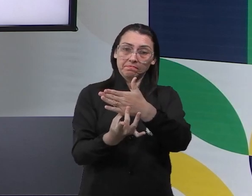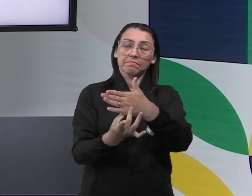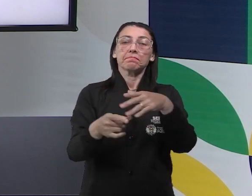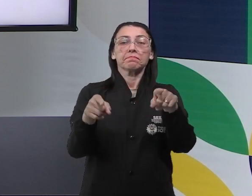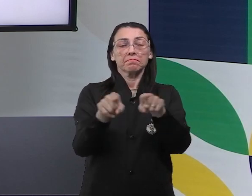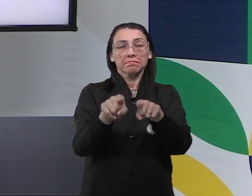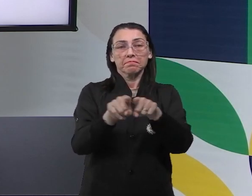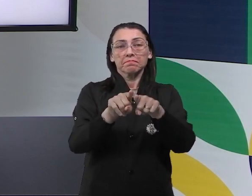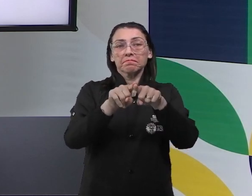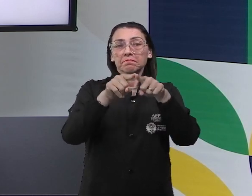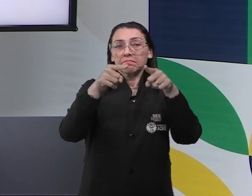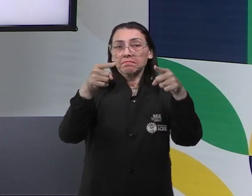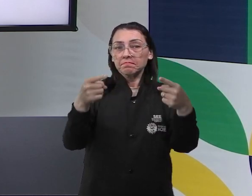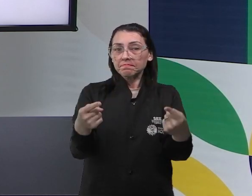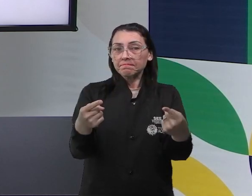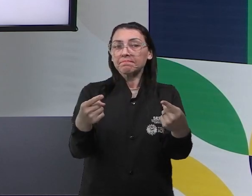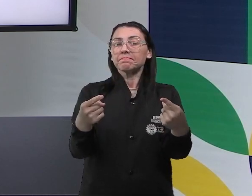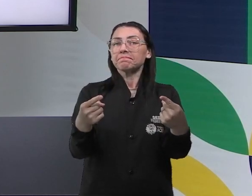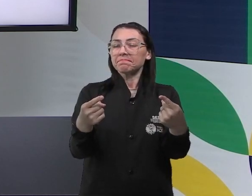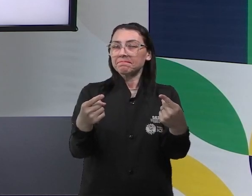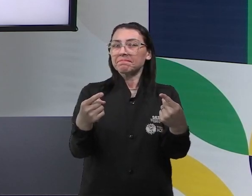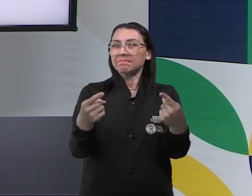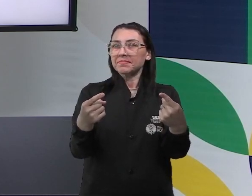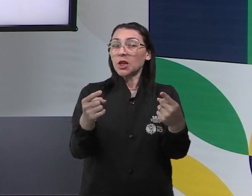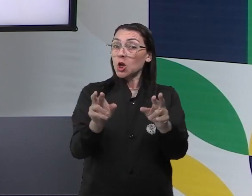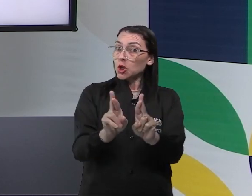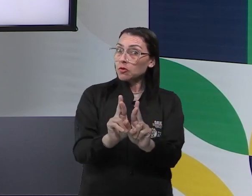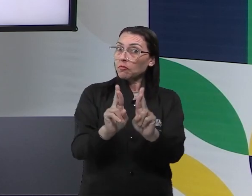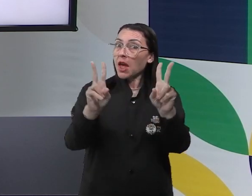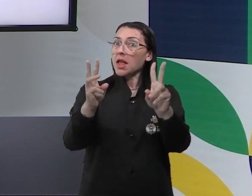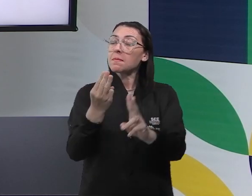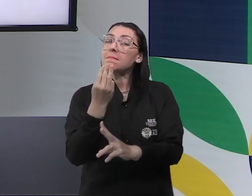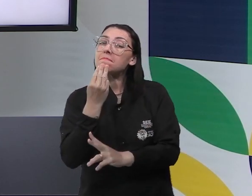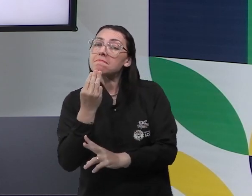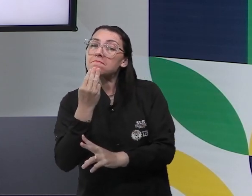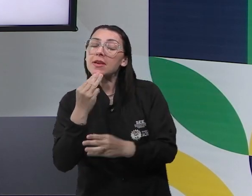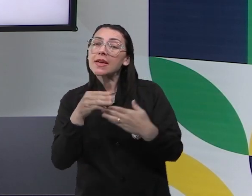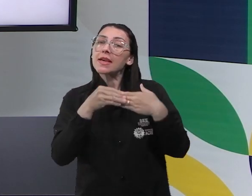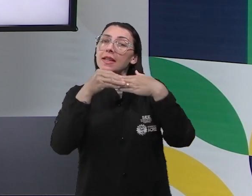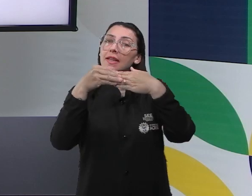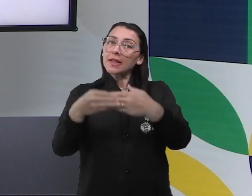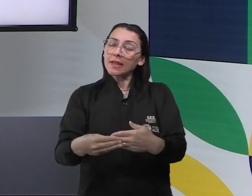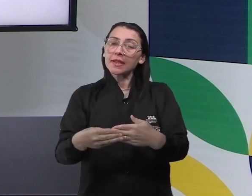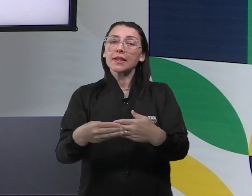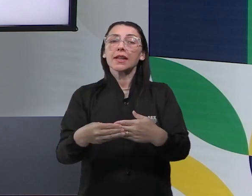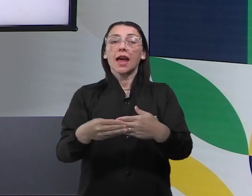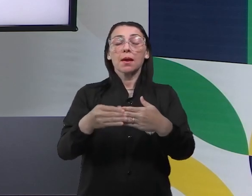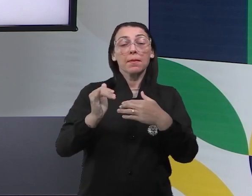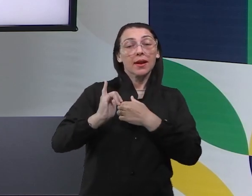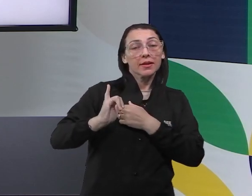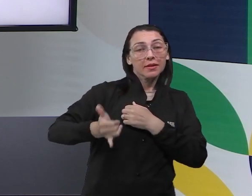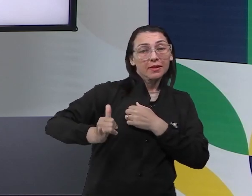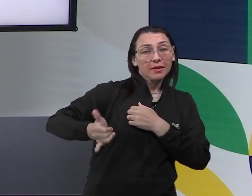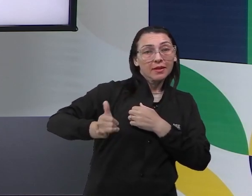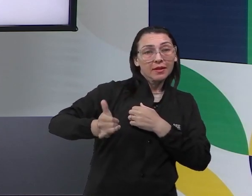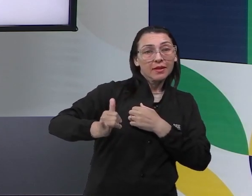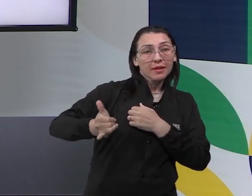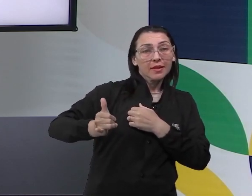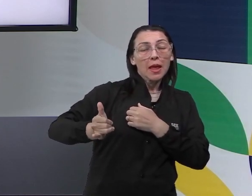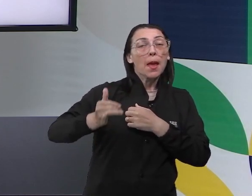no entanto, com uma pegada um tanto quanto diferente. É que ele traz para o centro das narrativas dele,